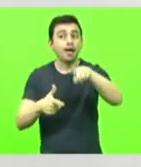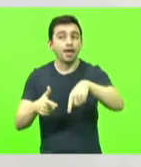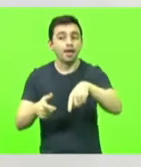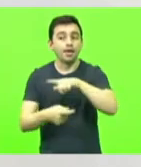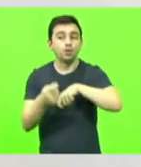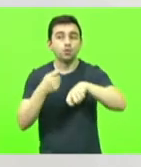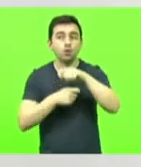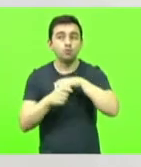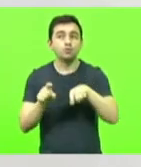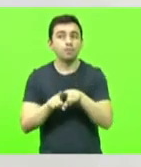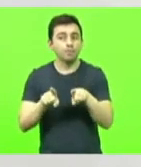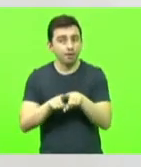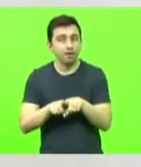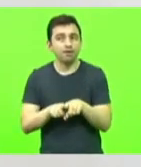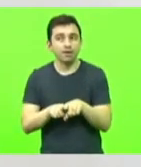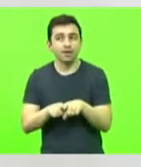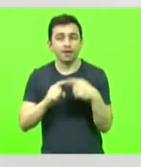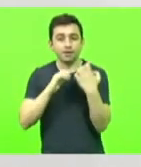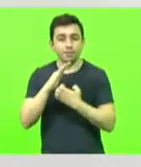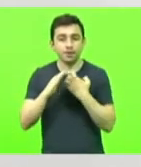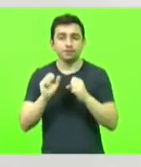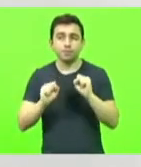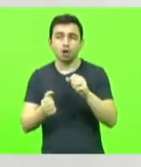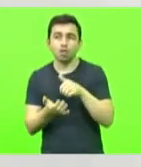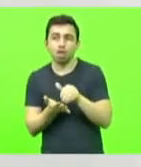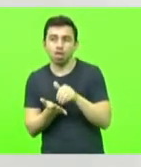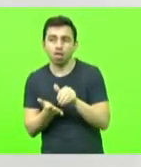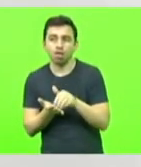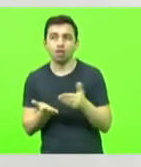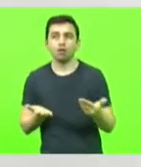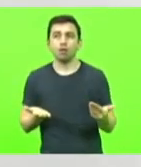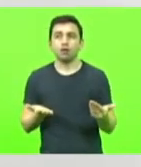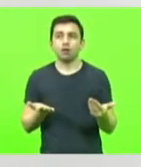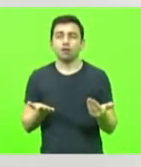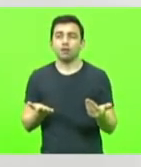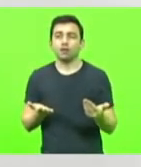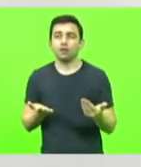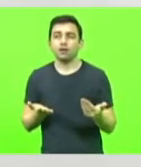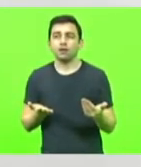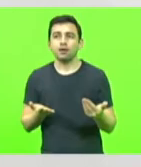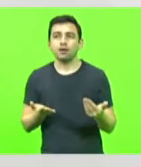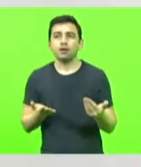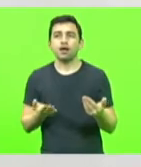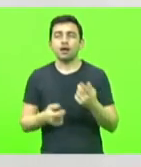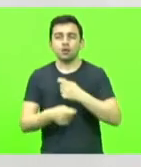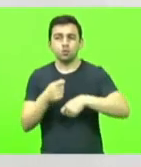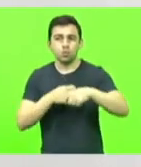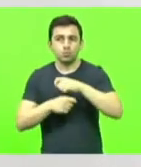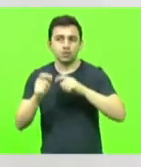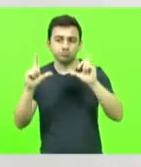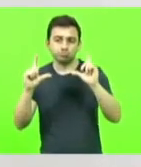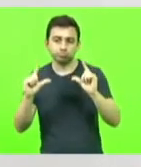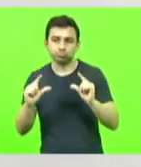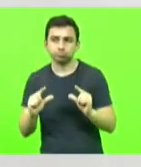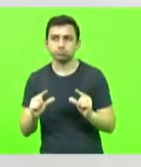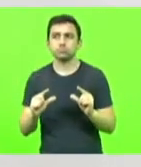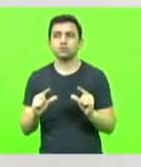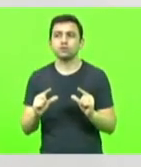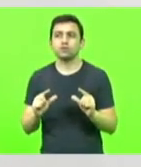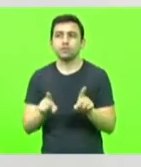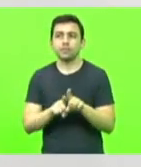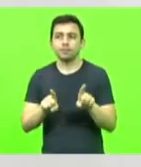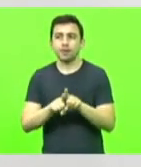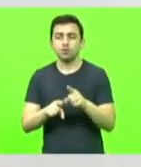desses, onde empresas podem demitir ou nunca mais se recuperar, onde a economia deixa de circular. Temos o único